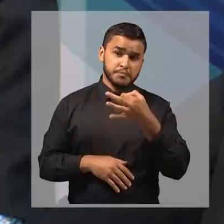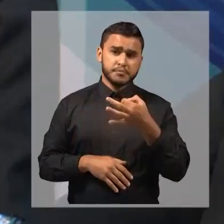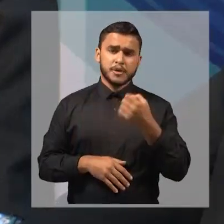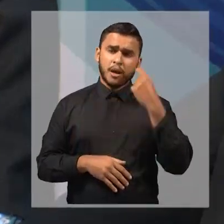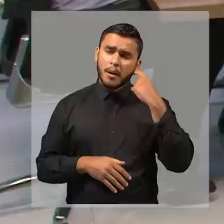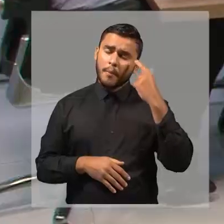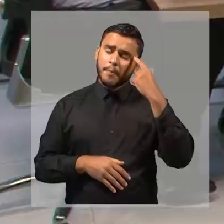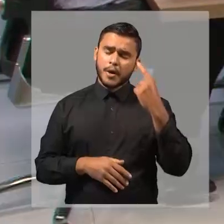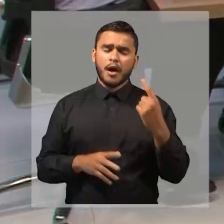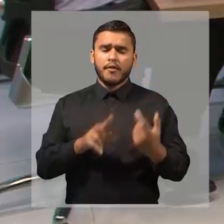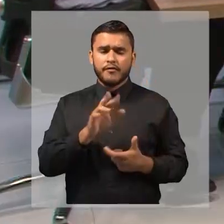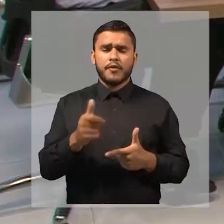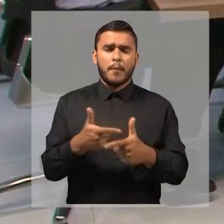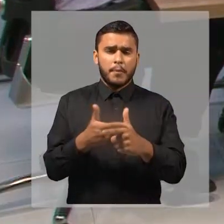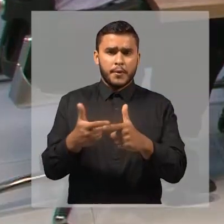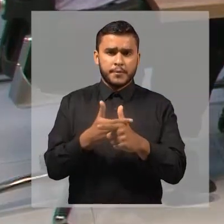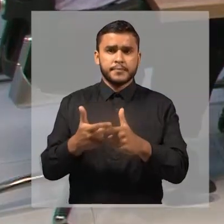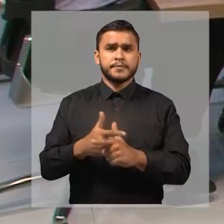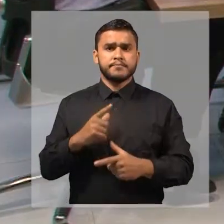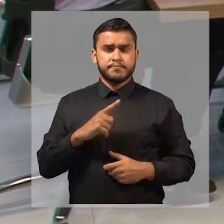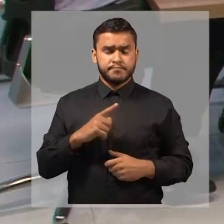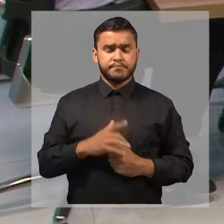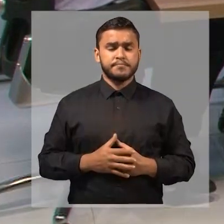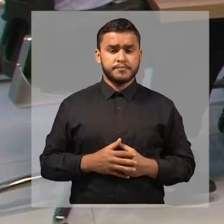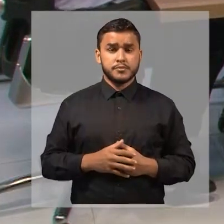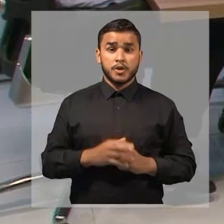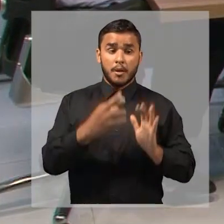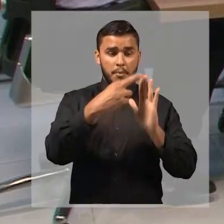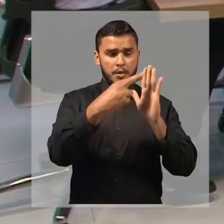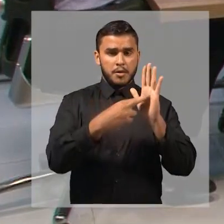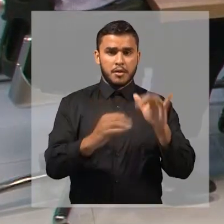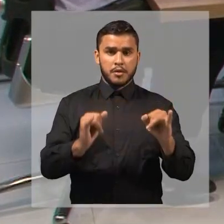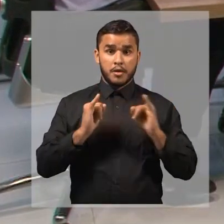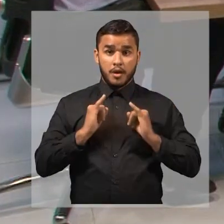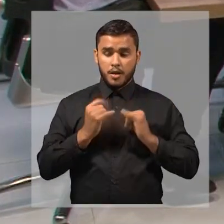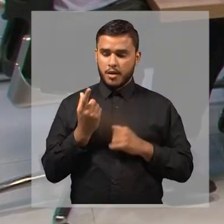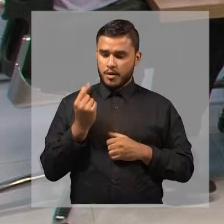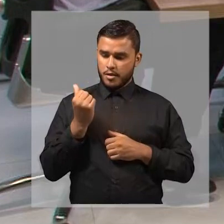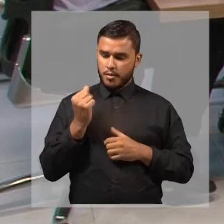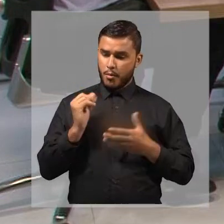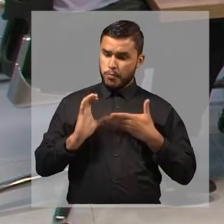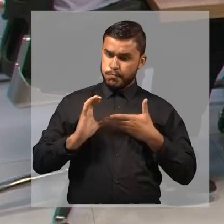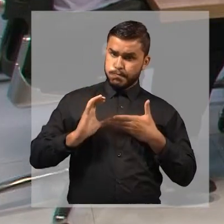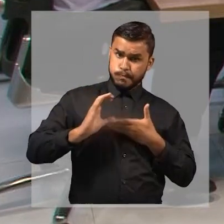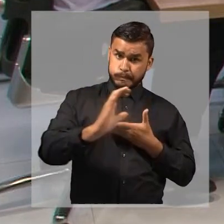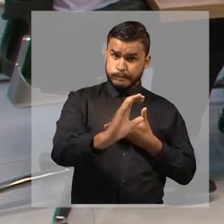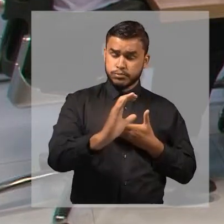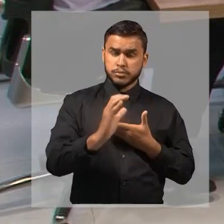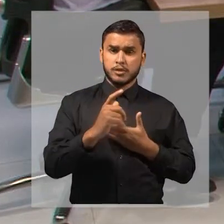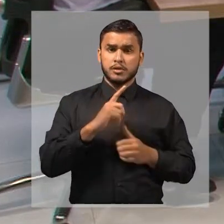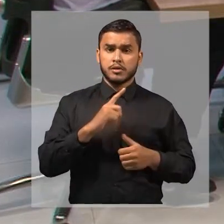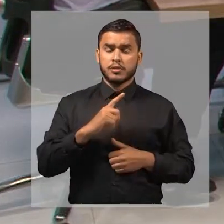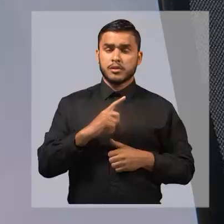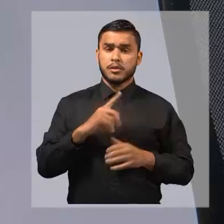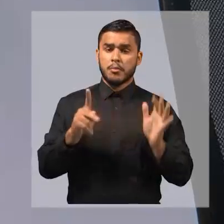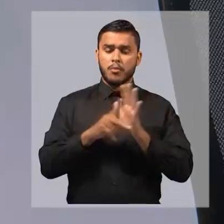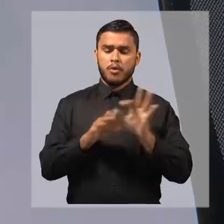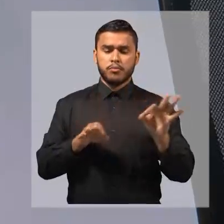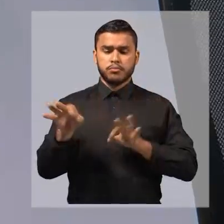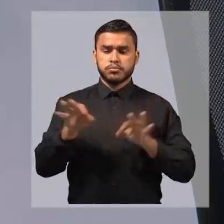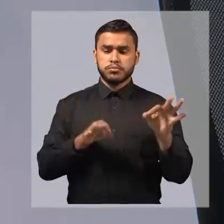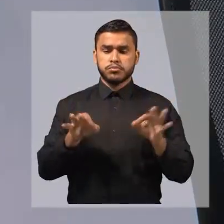Previdência, você, pelo menos, grosso modo, você teria dois impactos, que talvez é isso que busca, né? Você retira o recurso que está